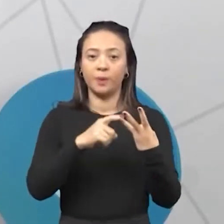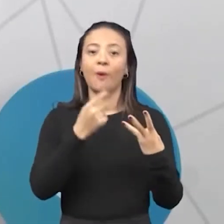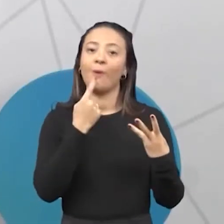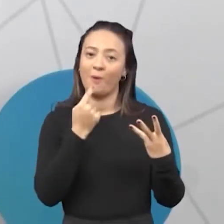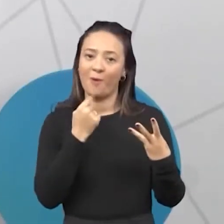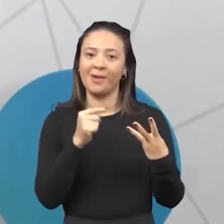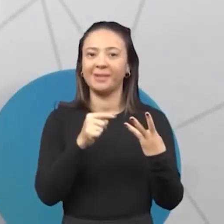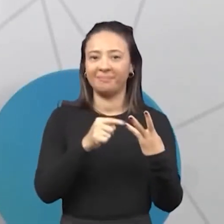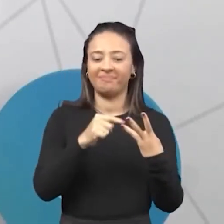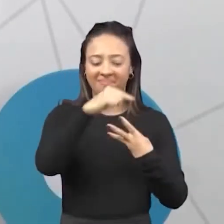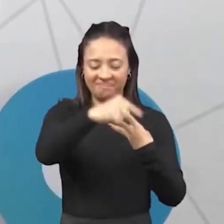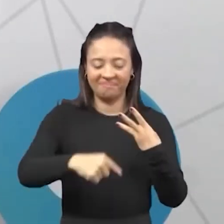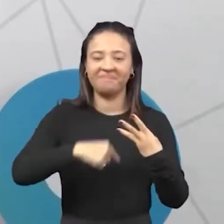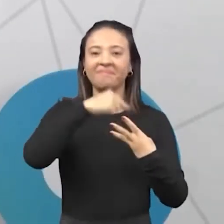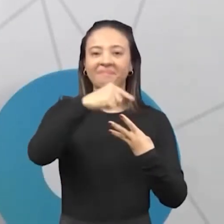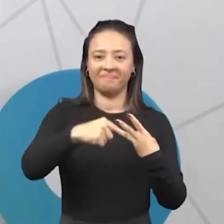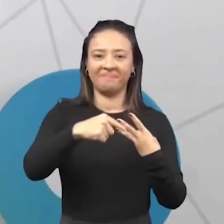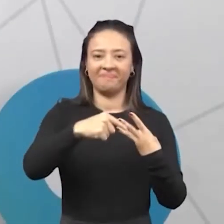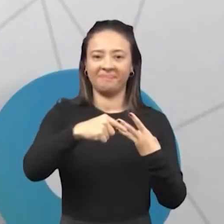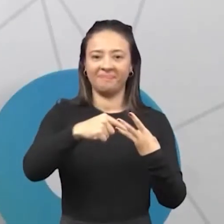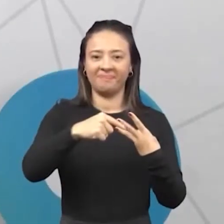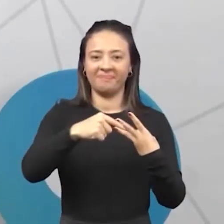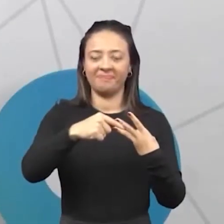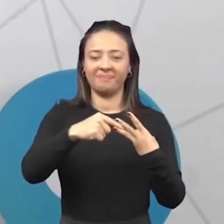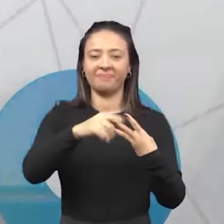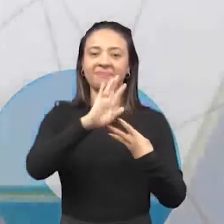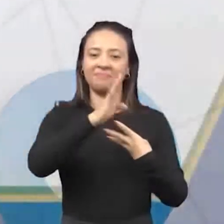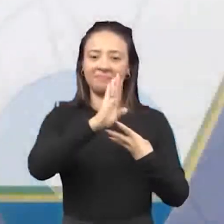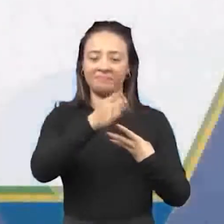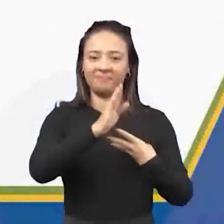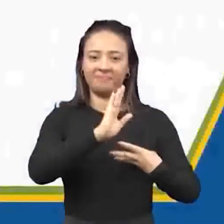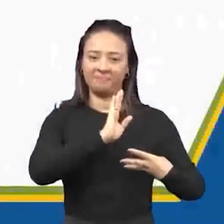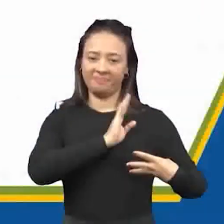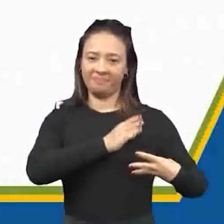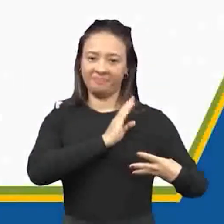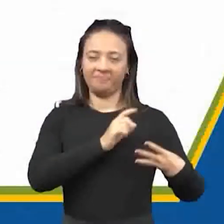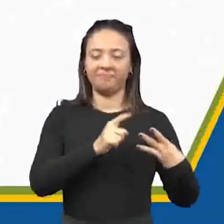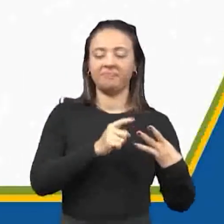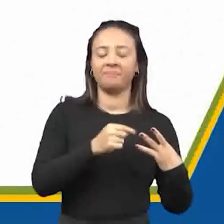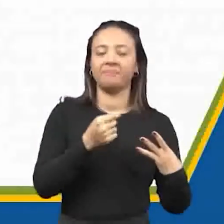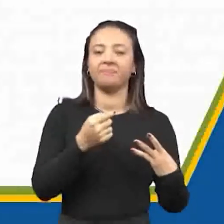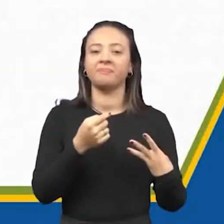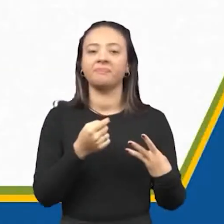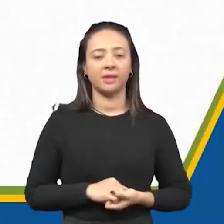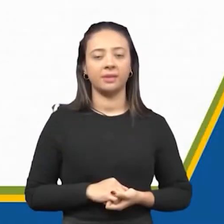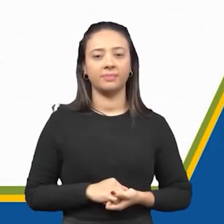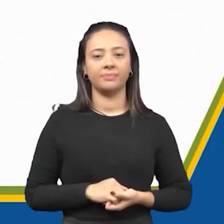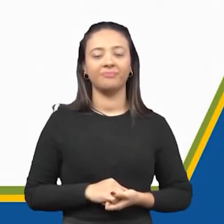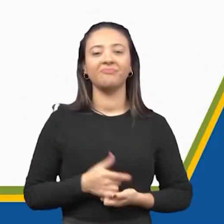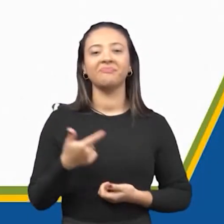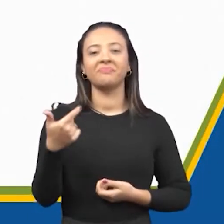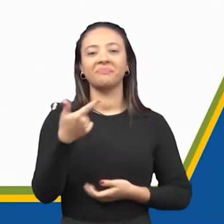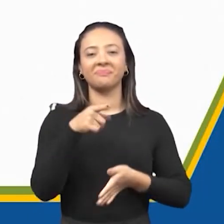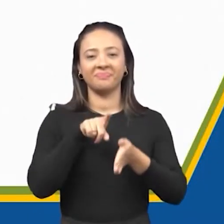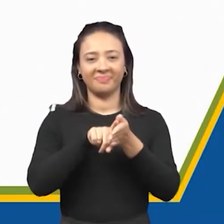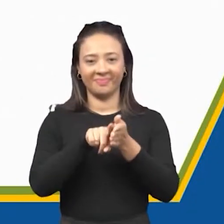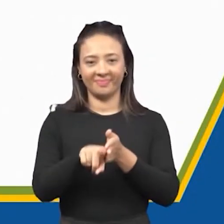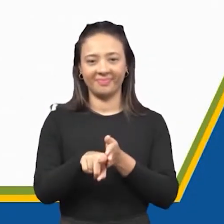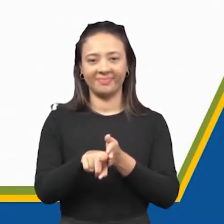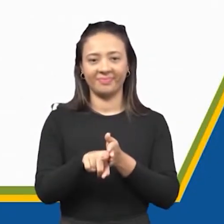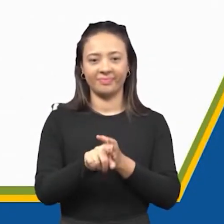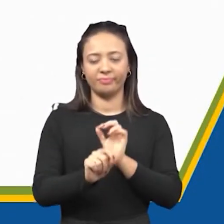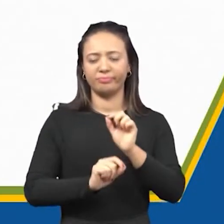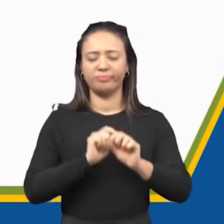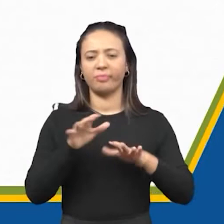sangue. Então, os 3 componentes são o coração, os vasos sanguíneos e o sangue. Segunda pergunta: o que são os movimentos